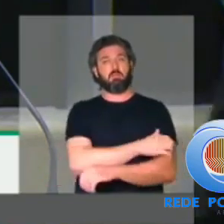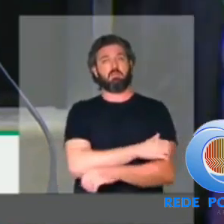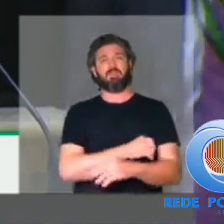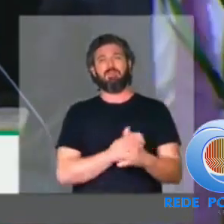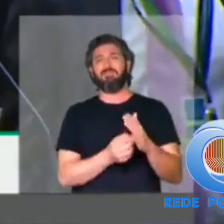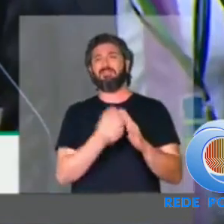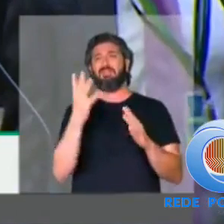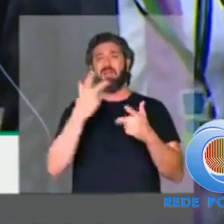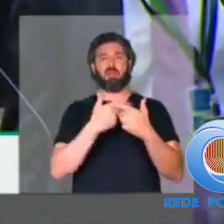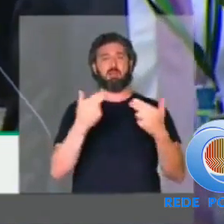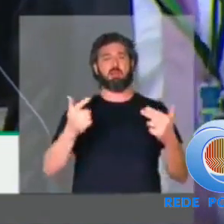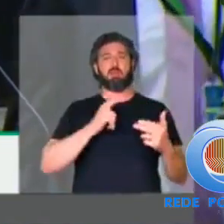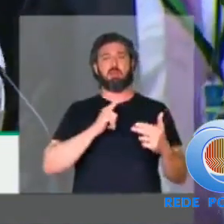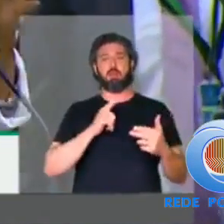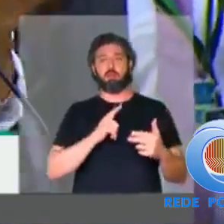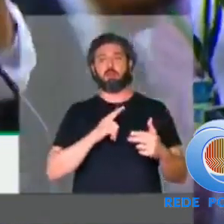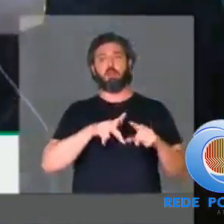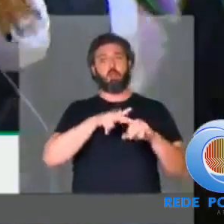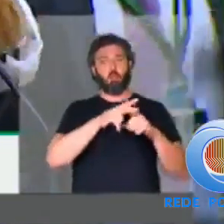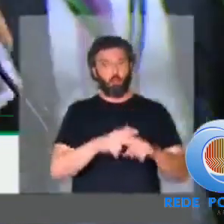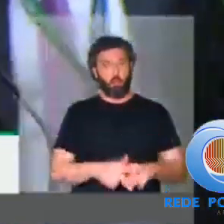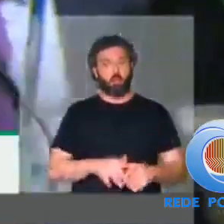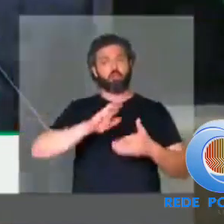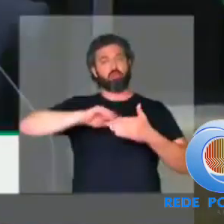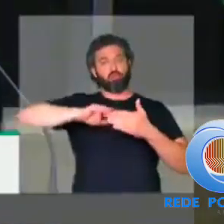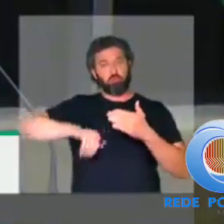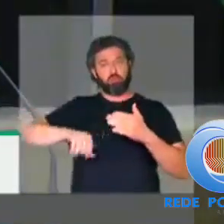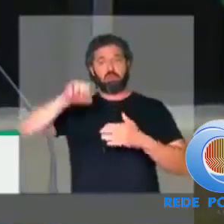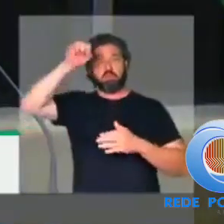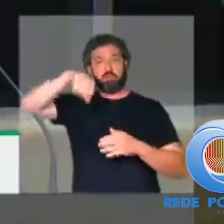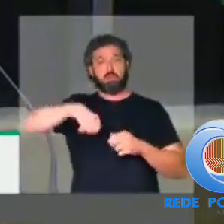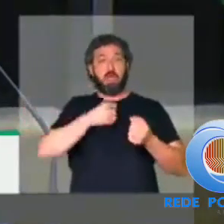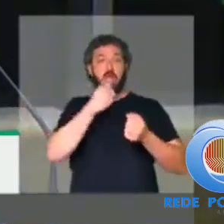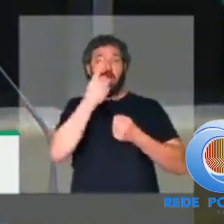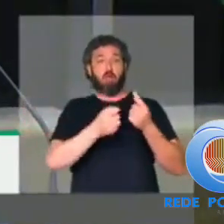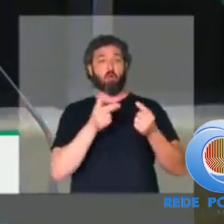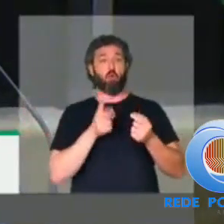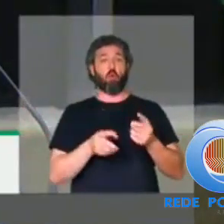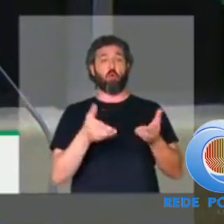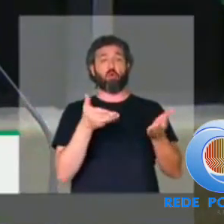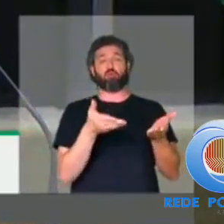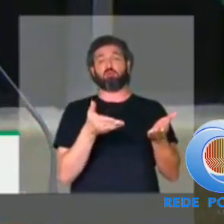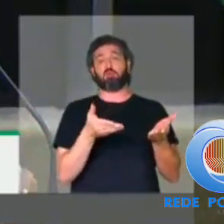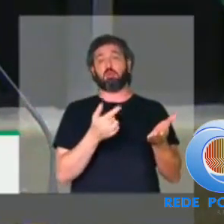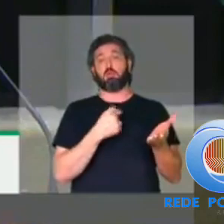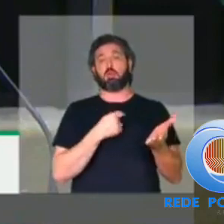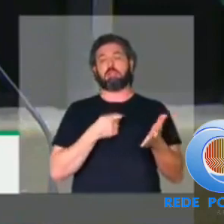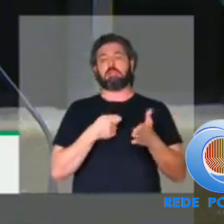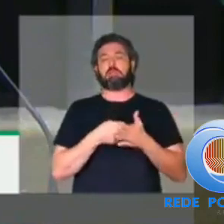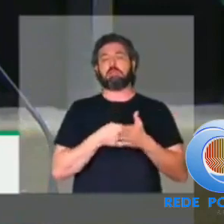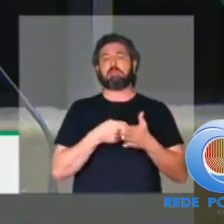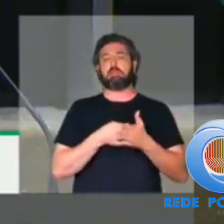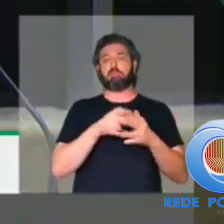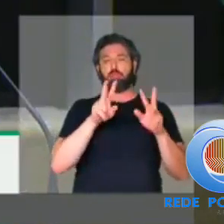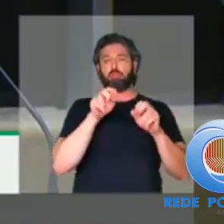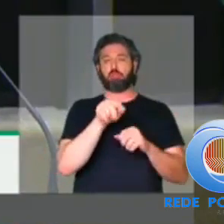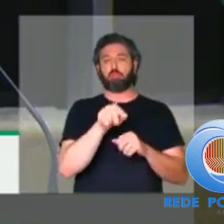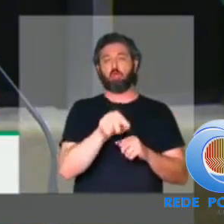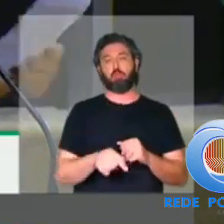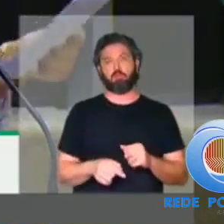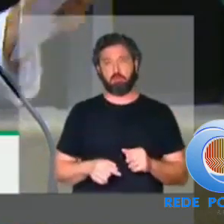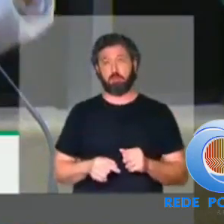vários itens tenham sido corrigidos e retirados, alguns ficaram. E eu insisti nessa